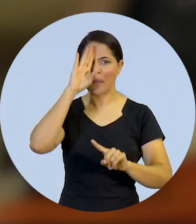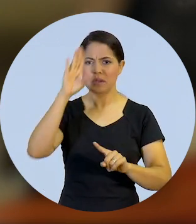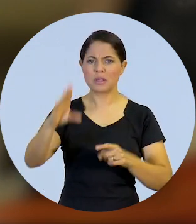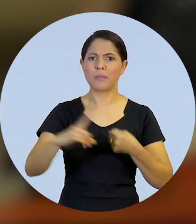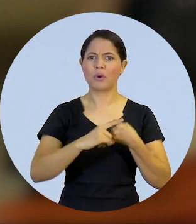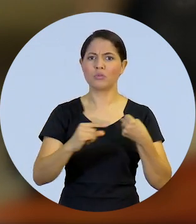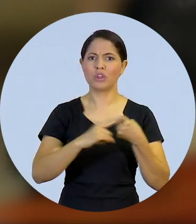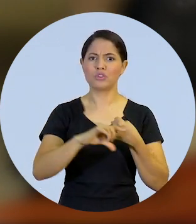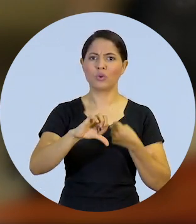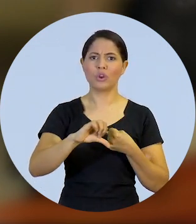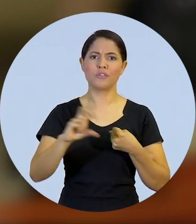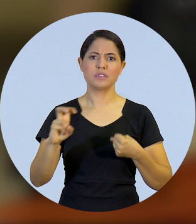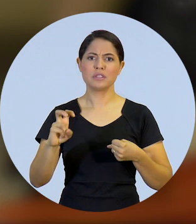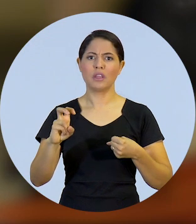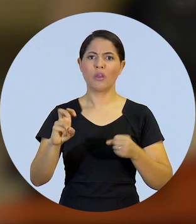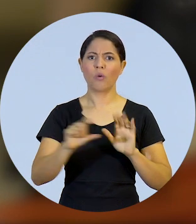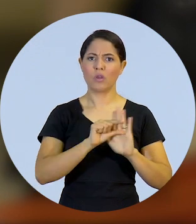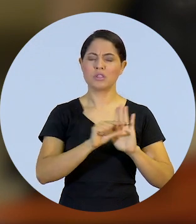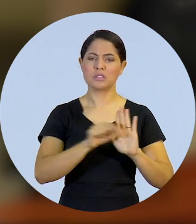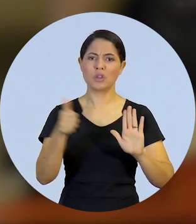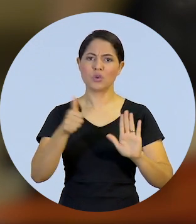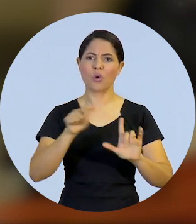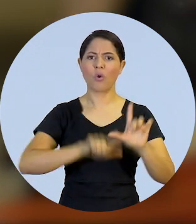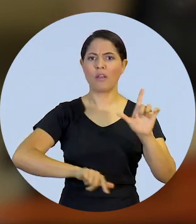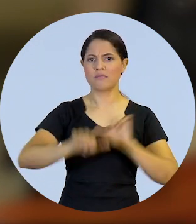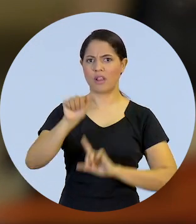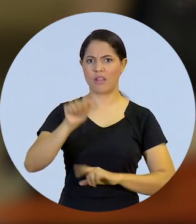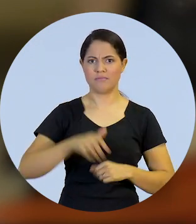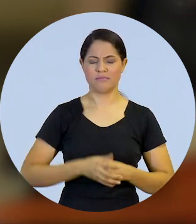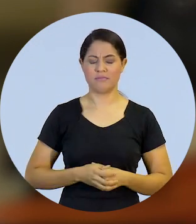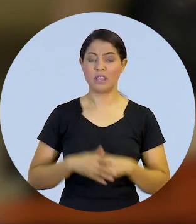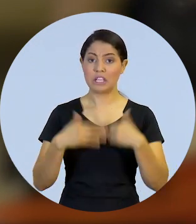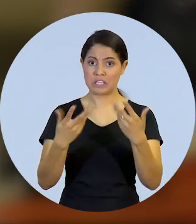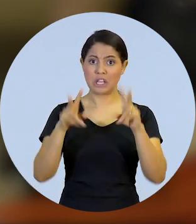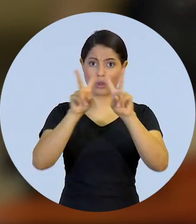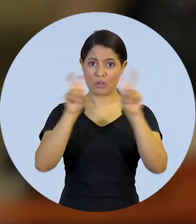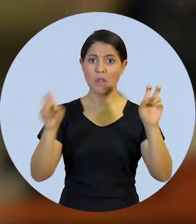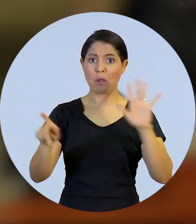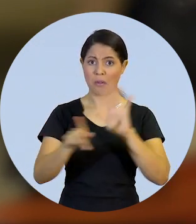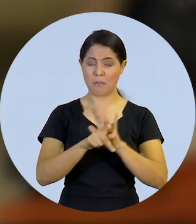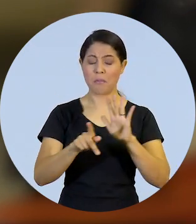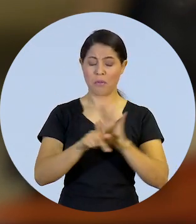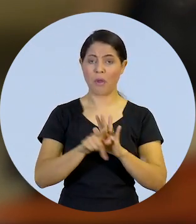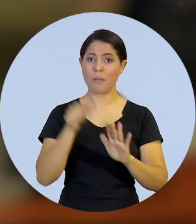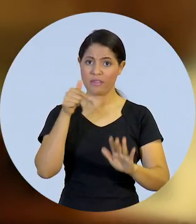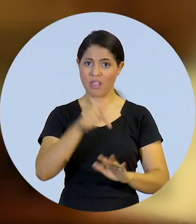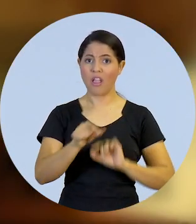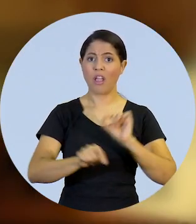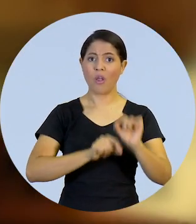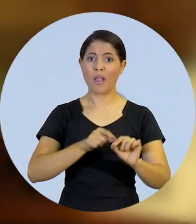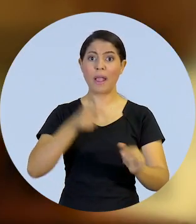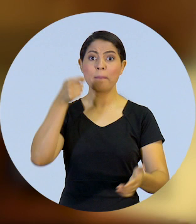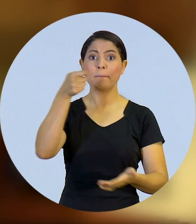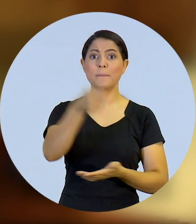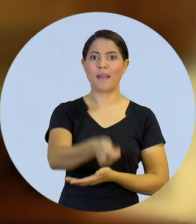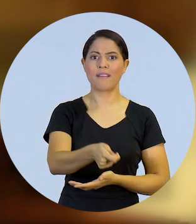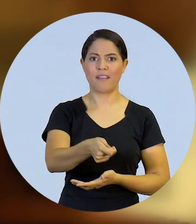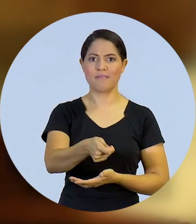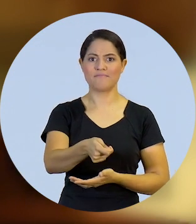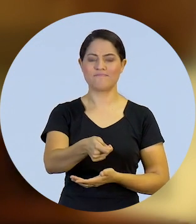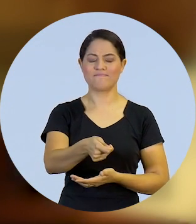é a materialidade do artigo 95, inciso 1, a linha A. E a materialidade do artigo 195, inciso 1, a linha A,